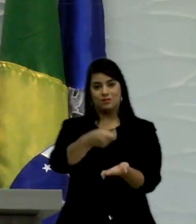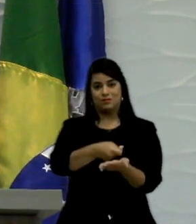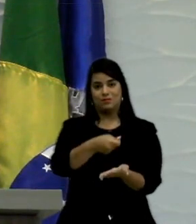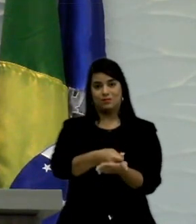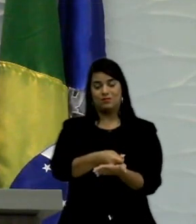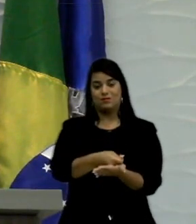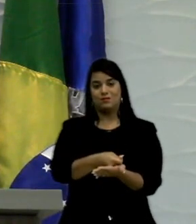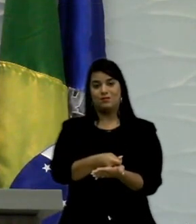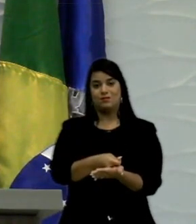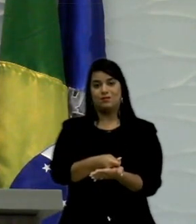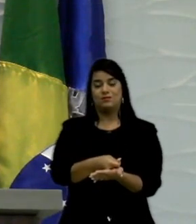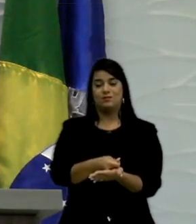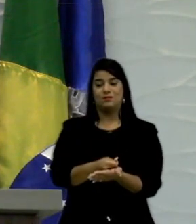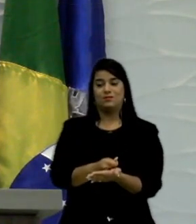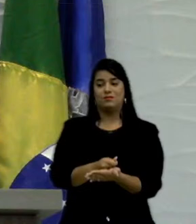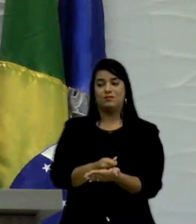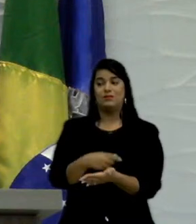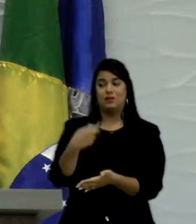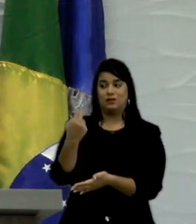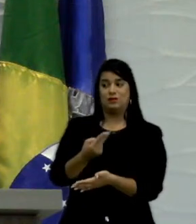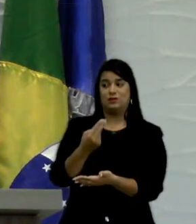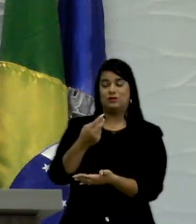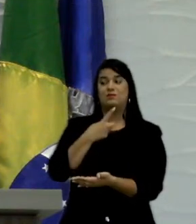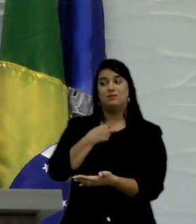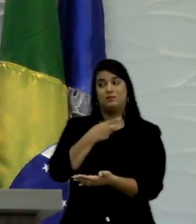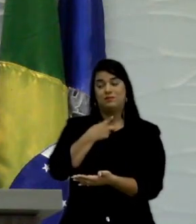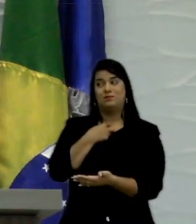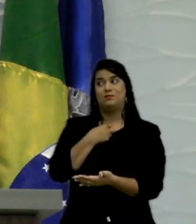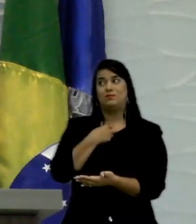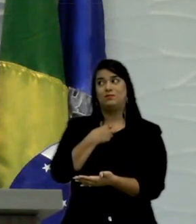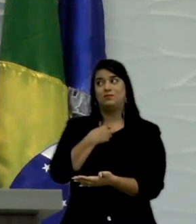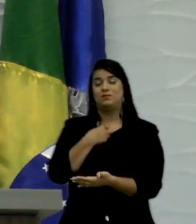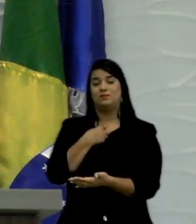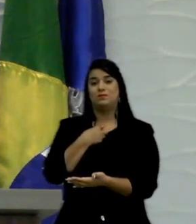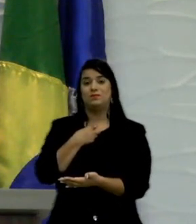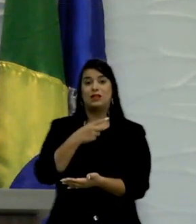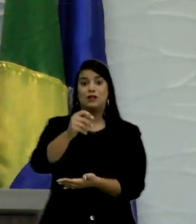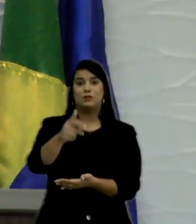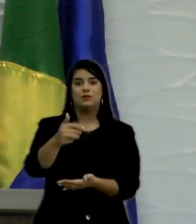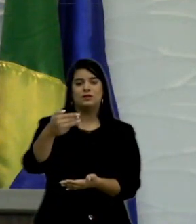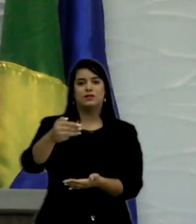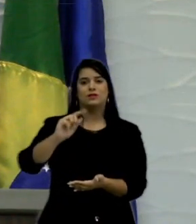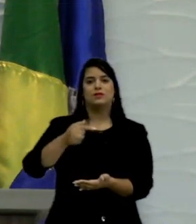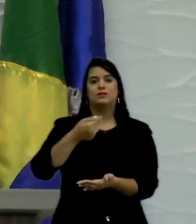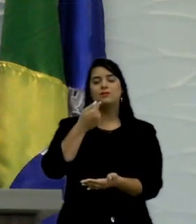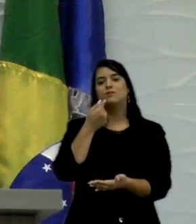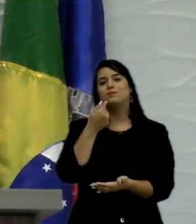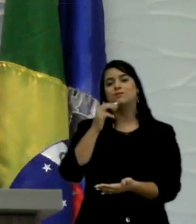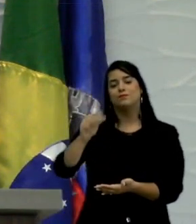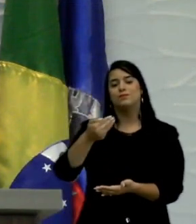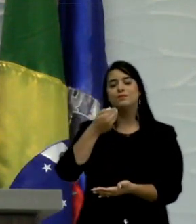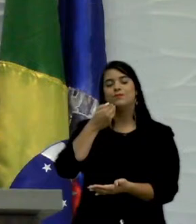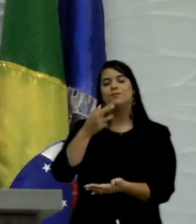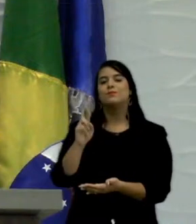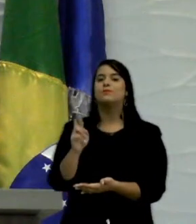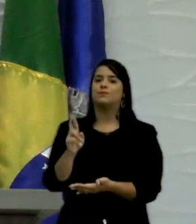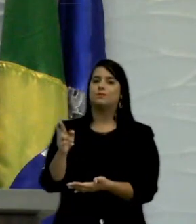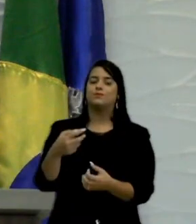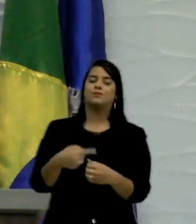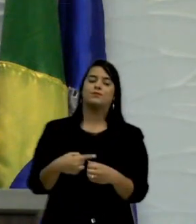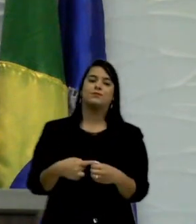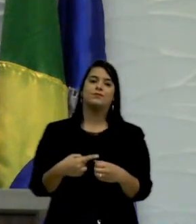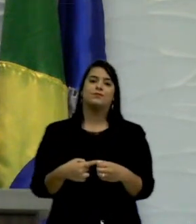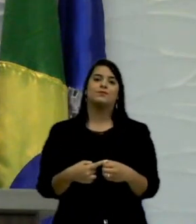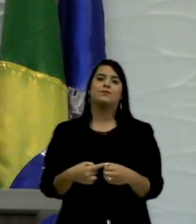é essa a nossa expectativa, serão injetados quase 3 milhões de reais no município. E como a gente